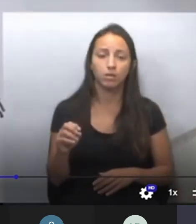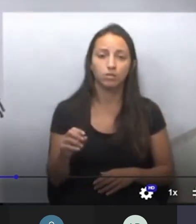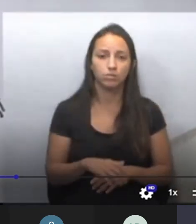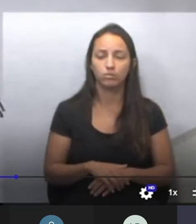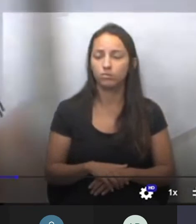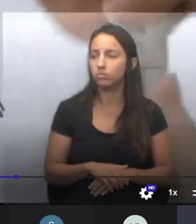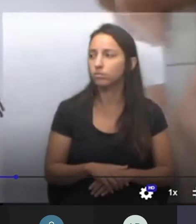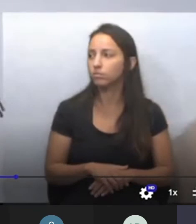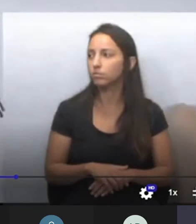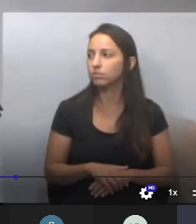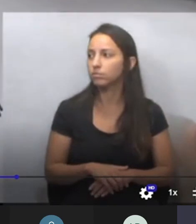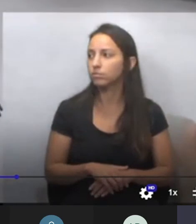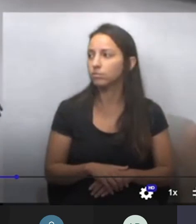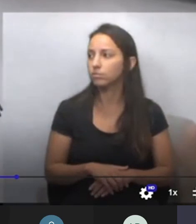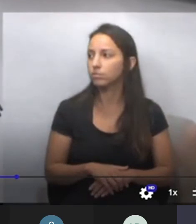descoberto.